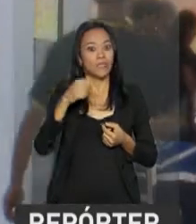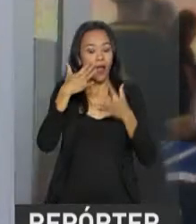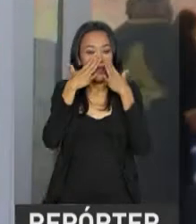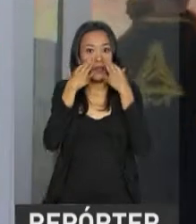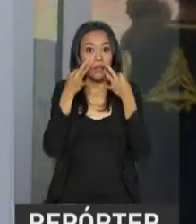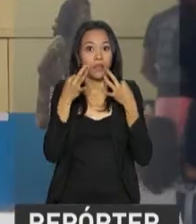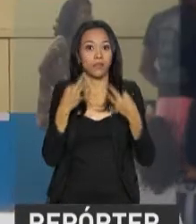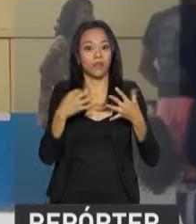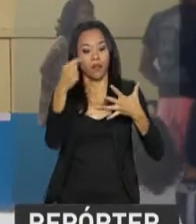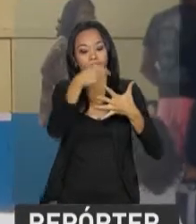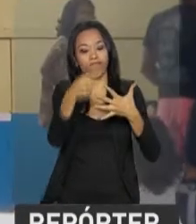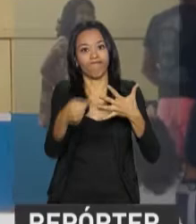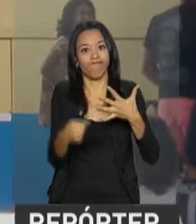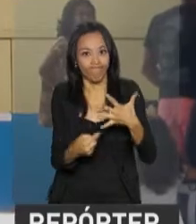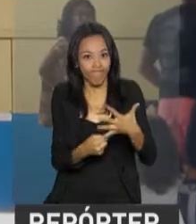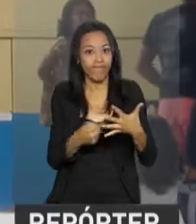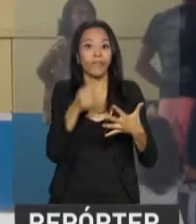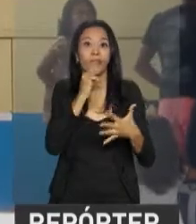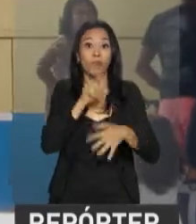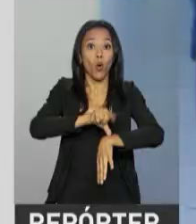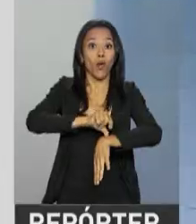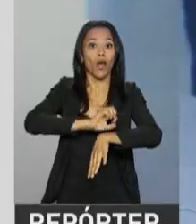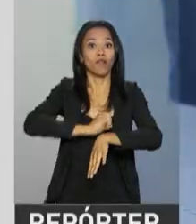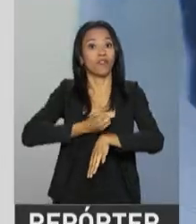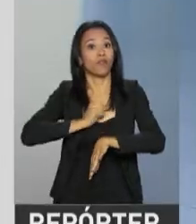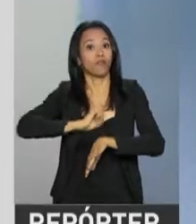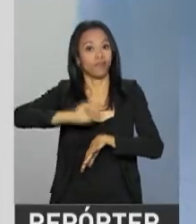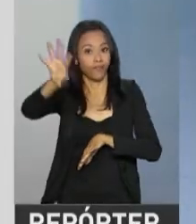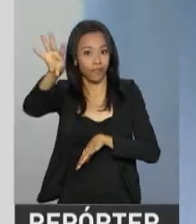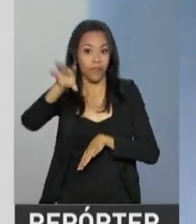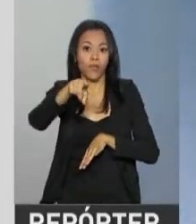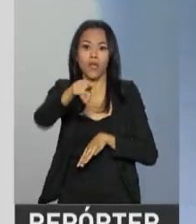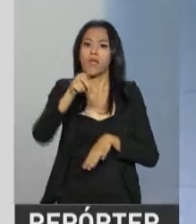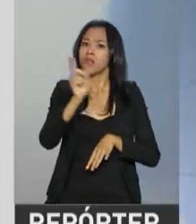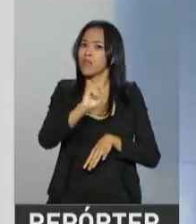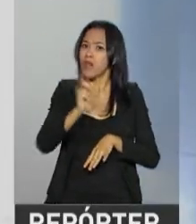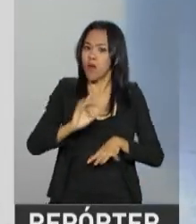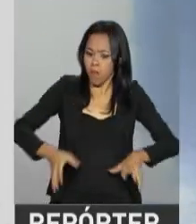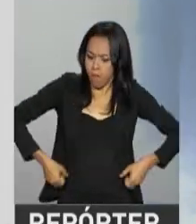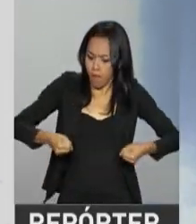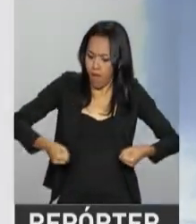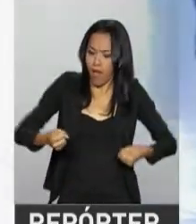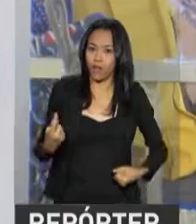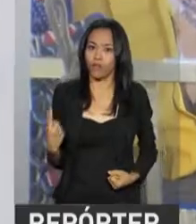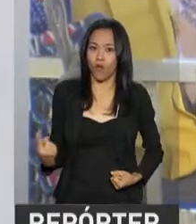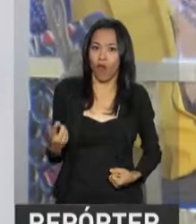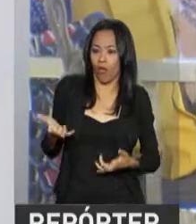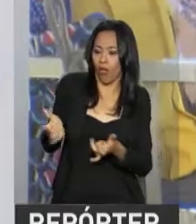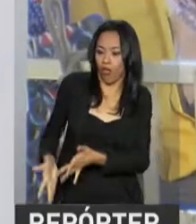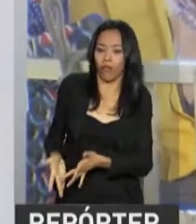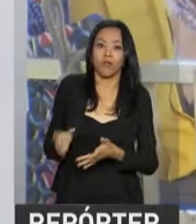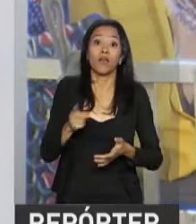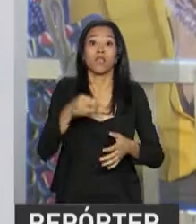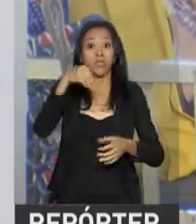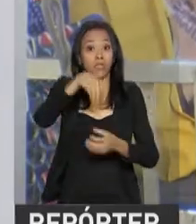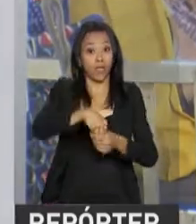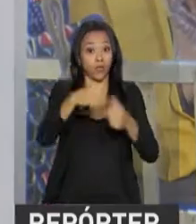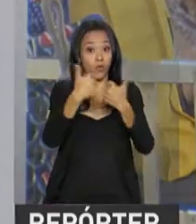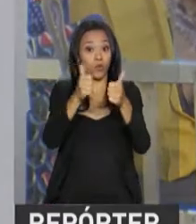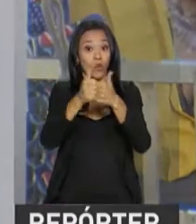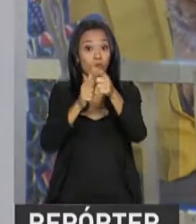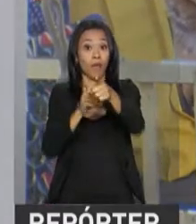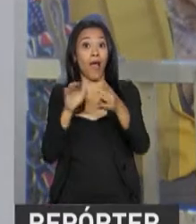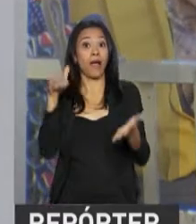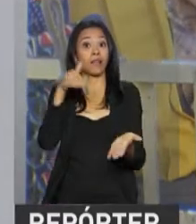como o horário de embarque partida não deixe malas e bagagens desacompanhadas em ônibus são permitidos